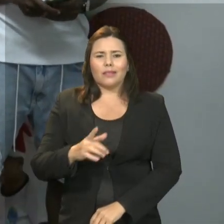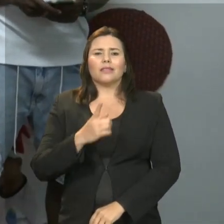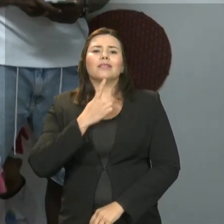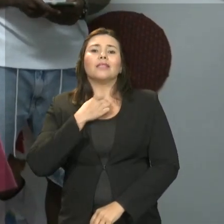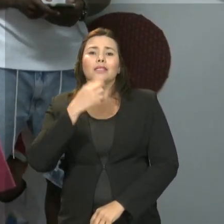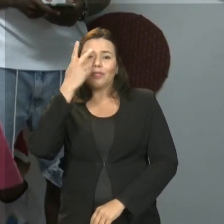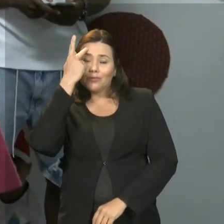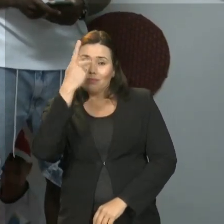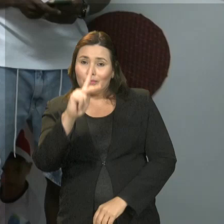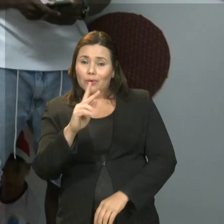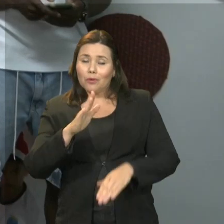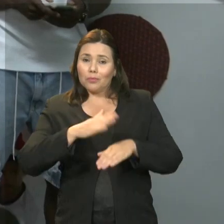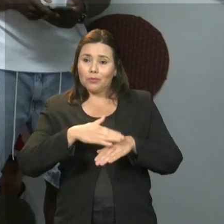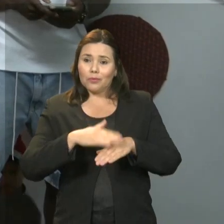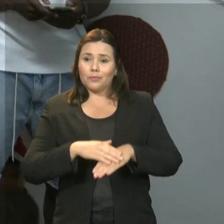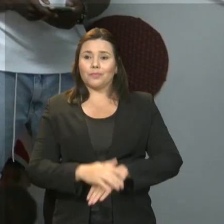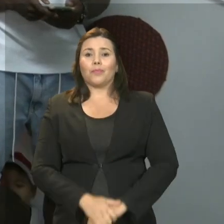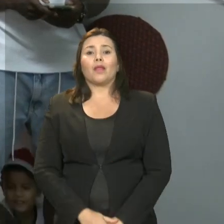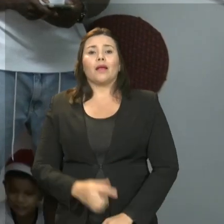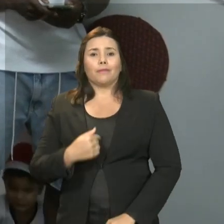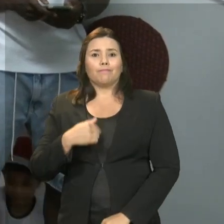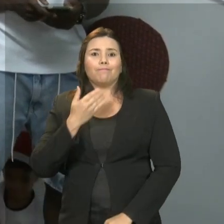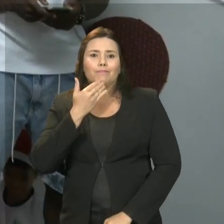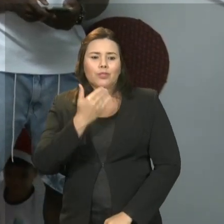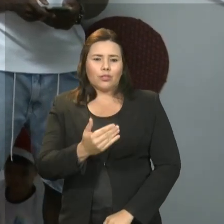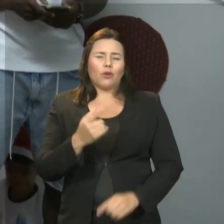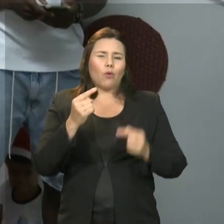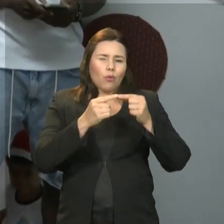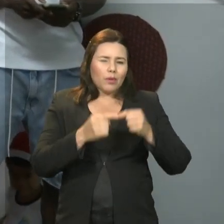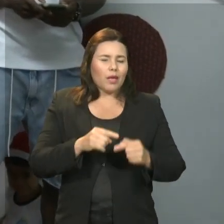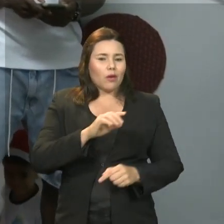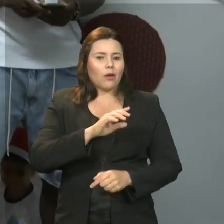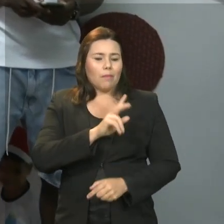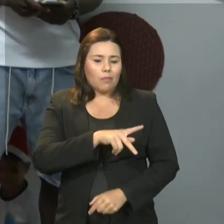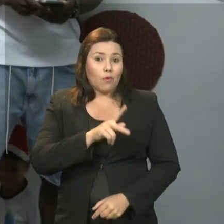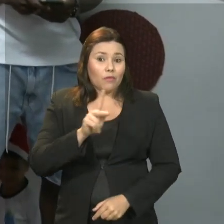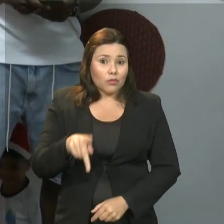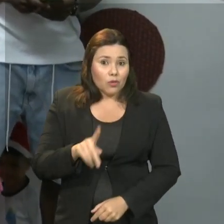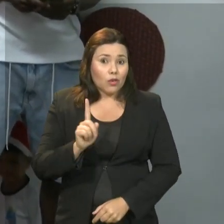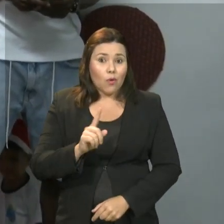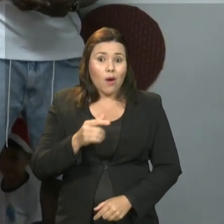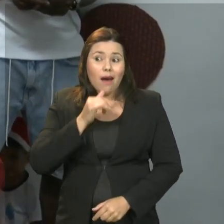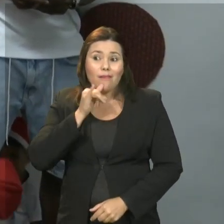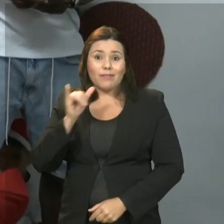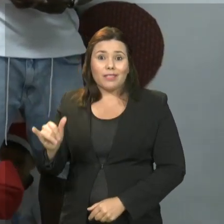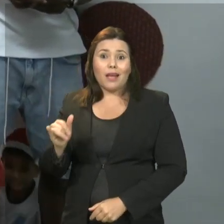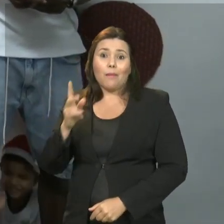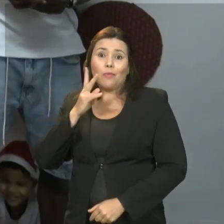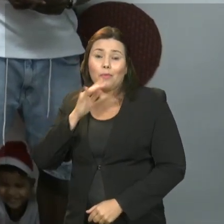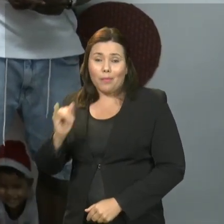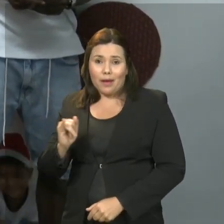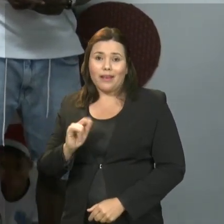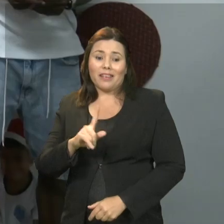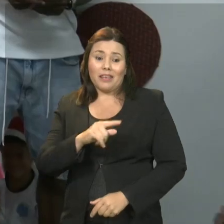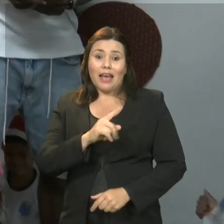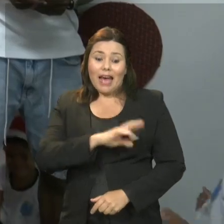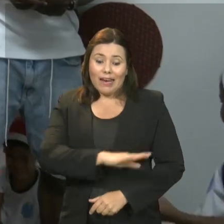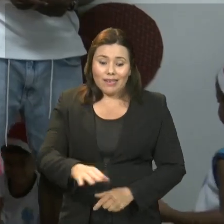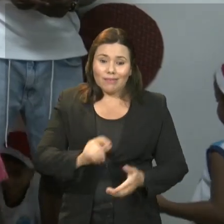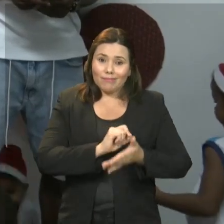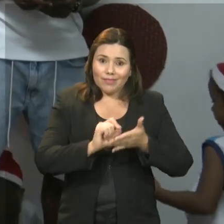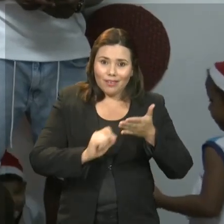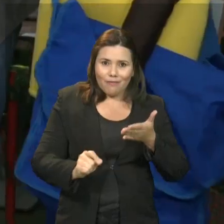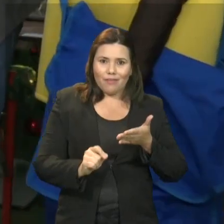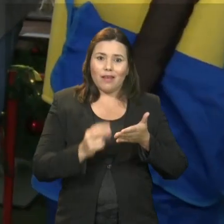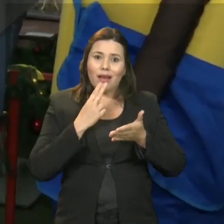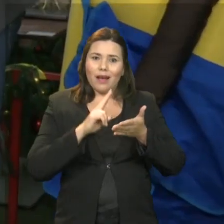anseios, a gente combinou com as professoras de não dizer para os pais que eles iam fazer uma carta, para o desejo do presente ser